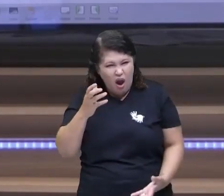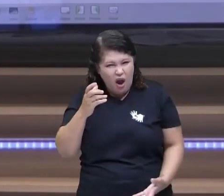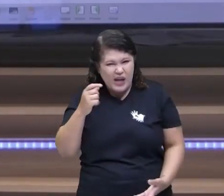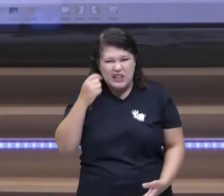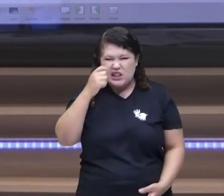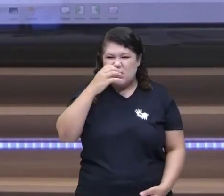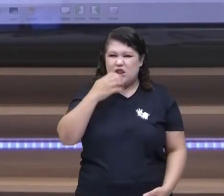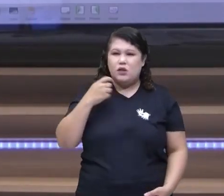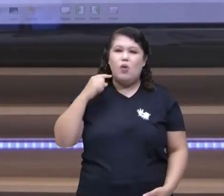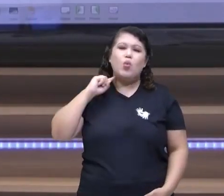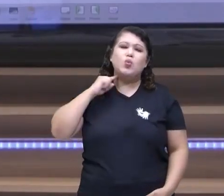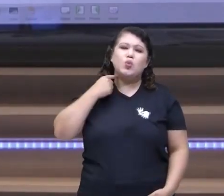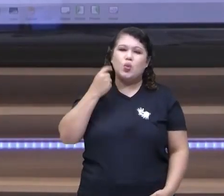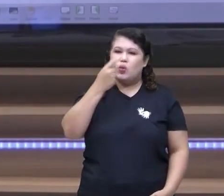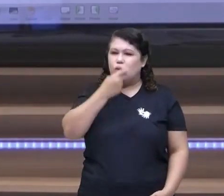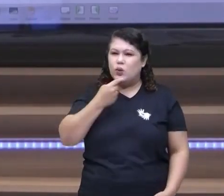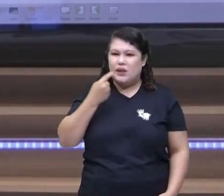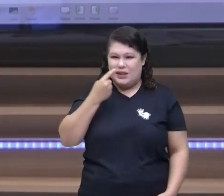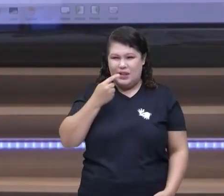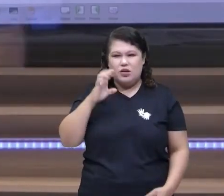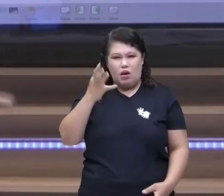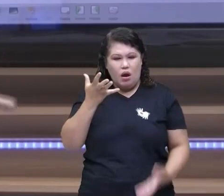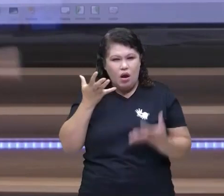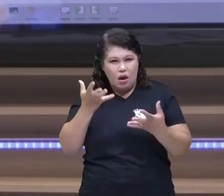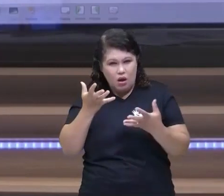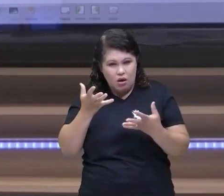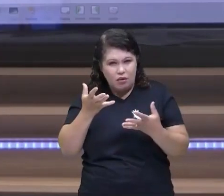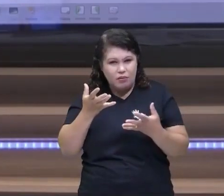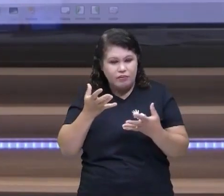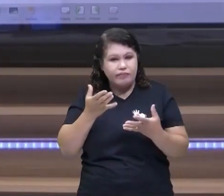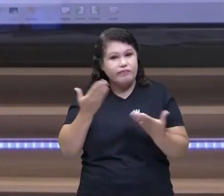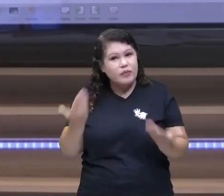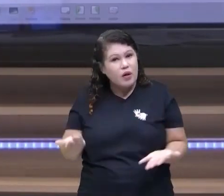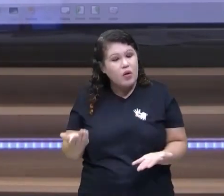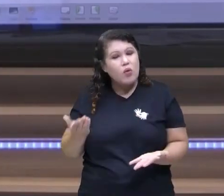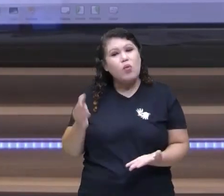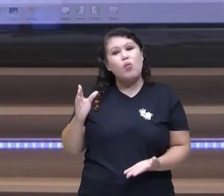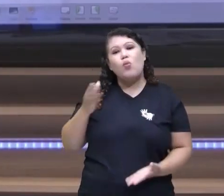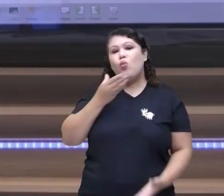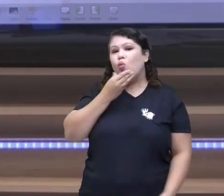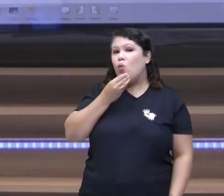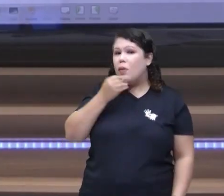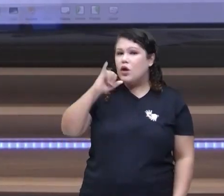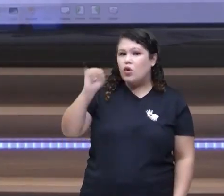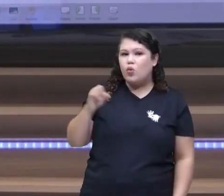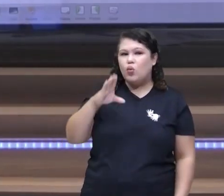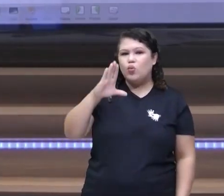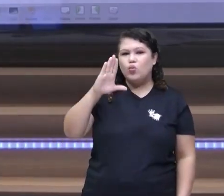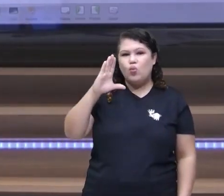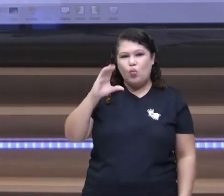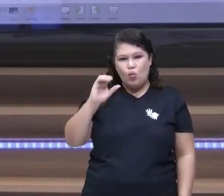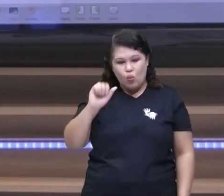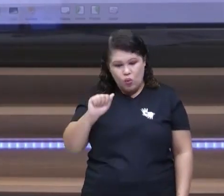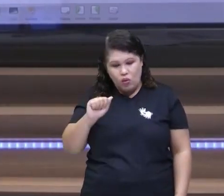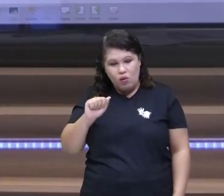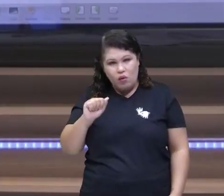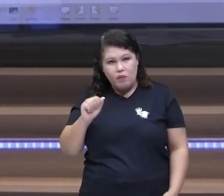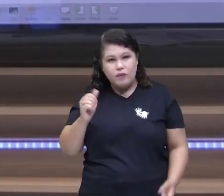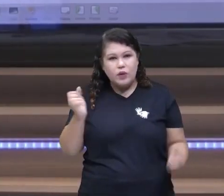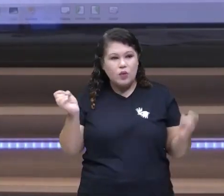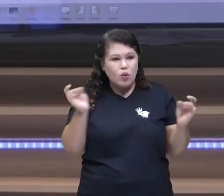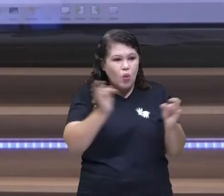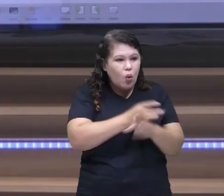Não, não é verdade? Então, por isso, Juca, toda vez que ele termina de fazer uma refeição, ele logo